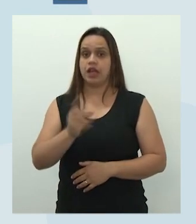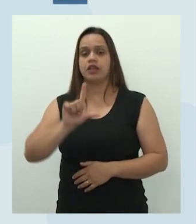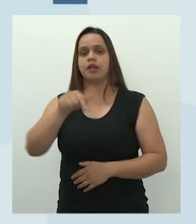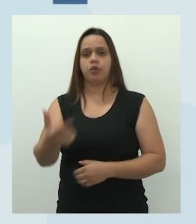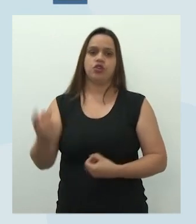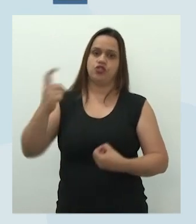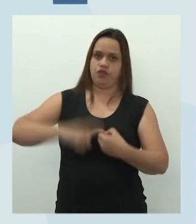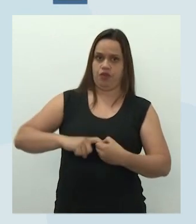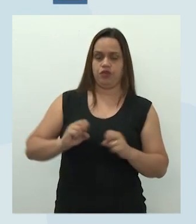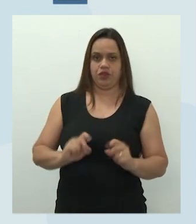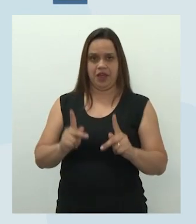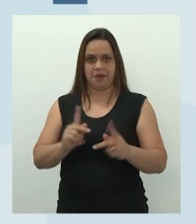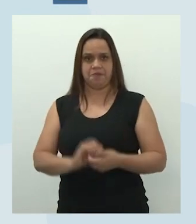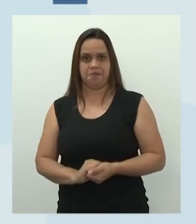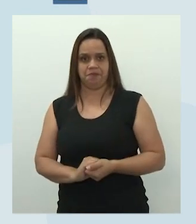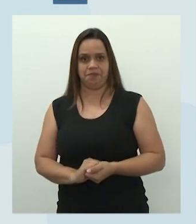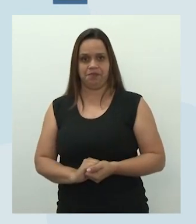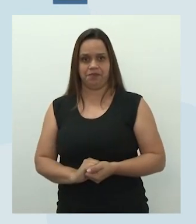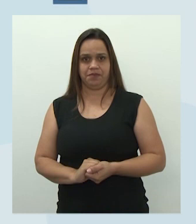volta já já.